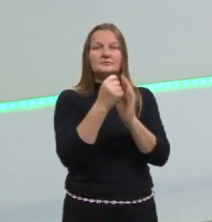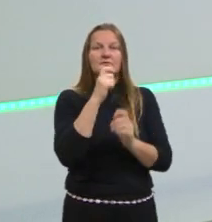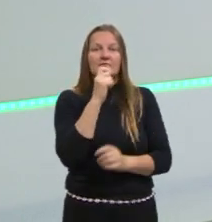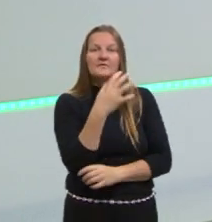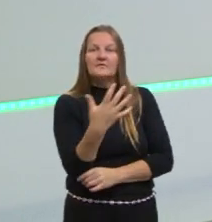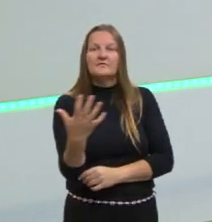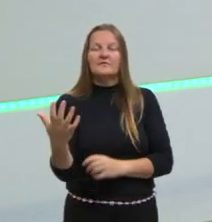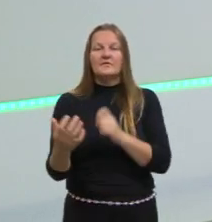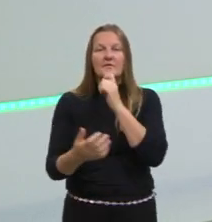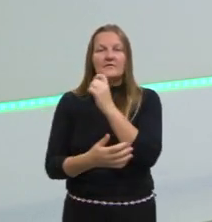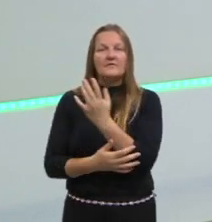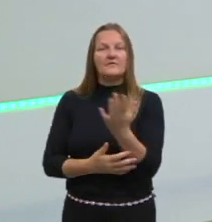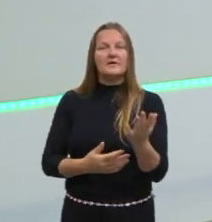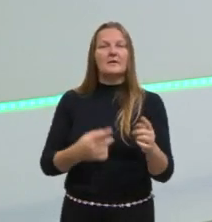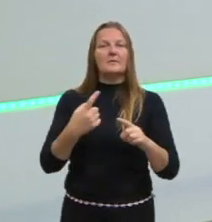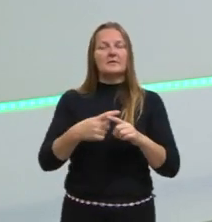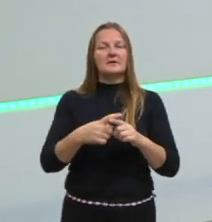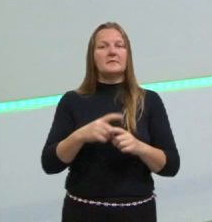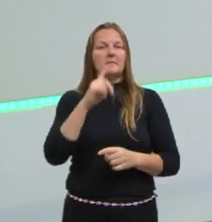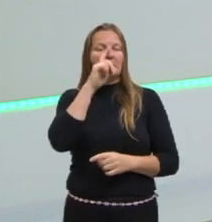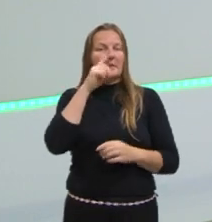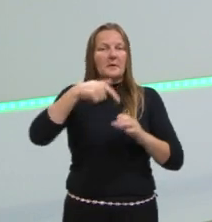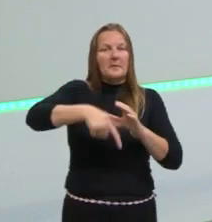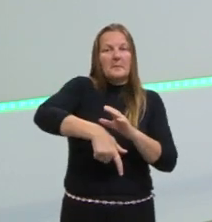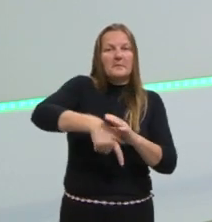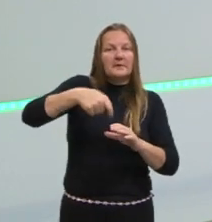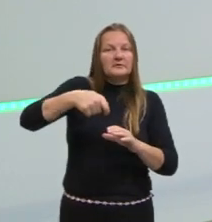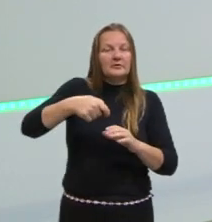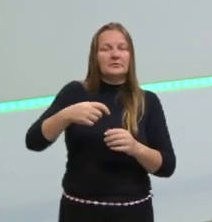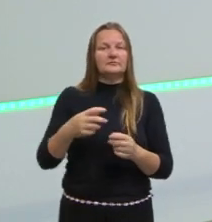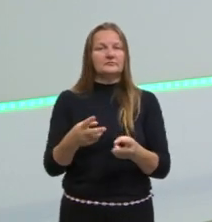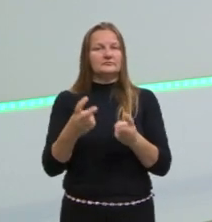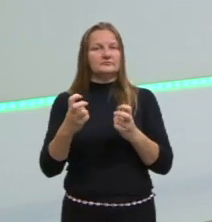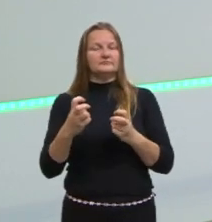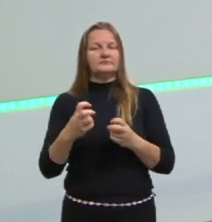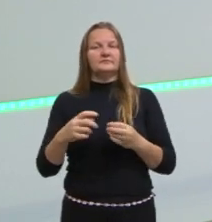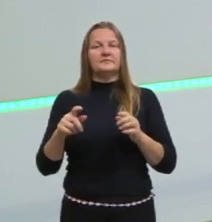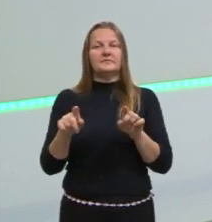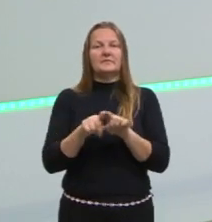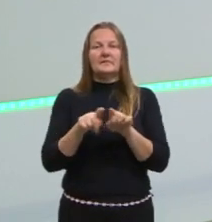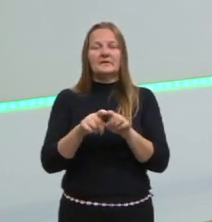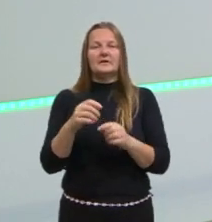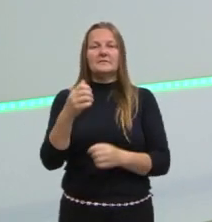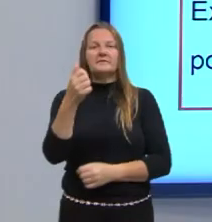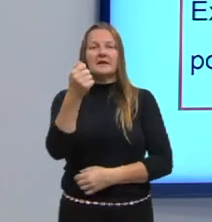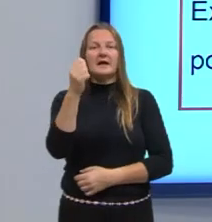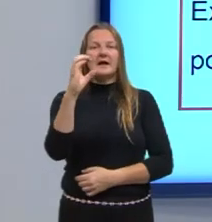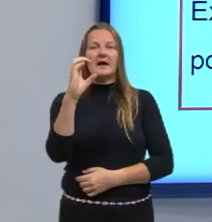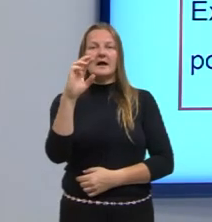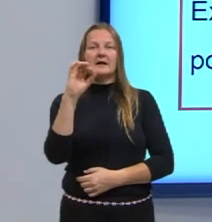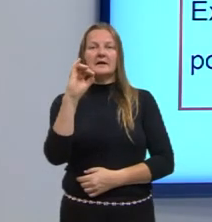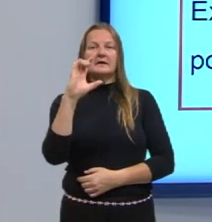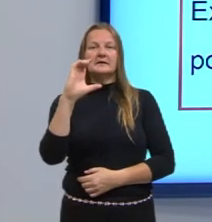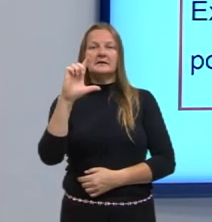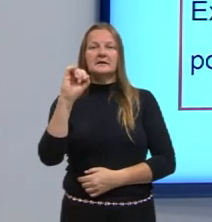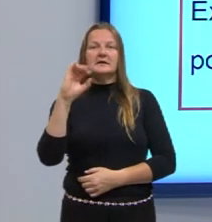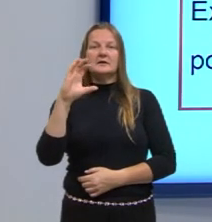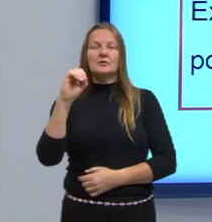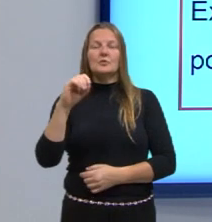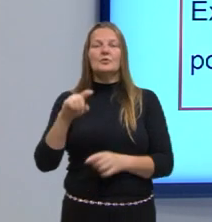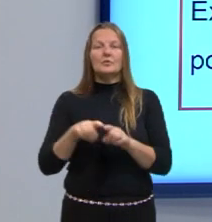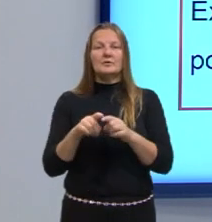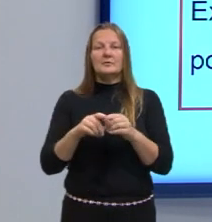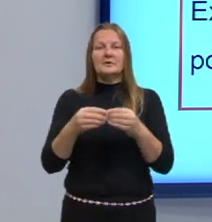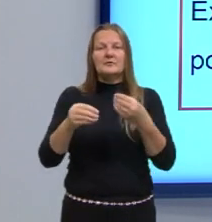em função de ser derivado do petróleo aí vamos ter o acrílico que também conhecido como